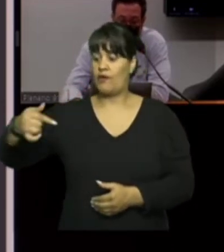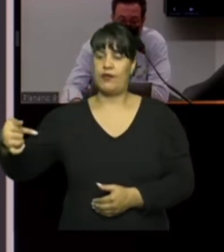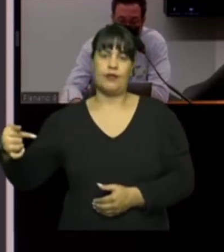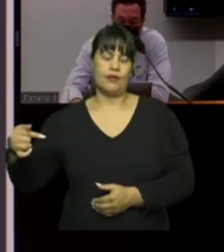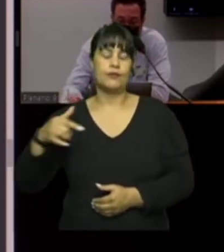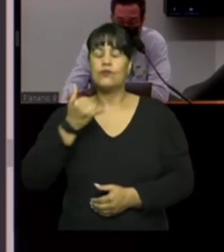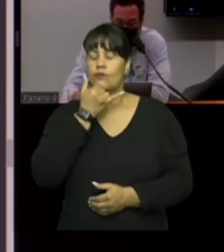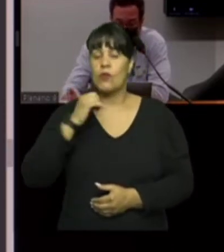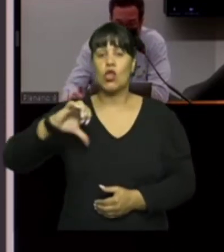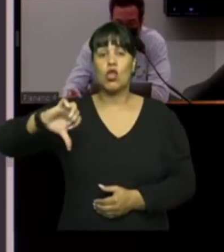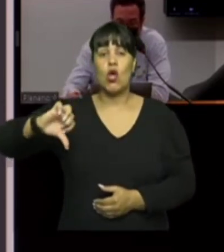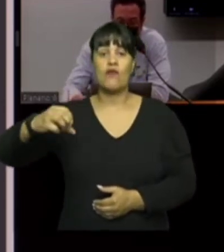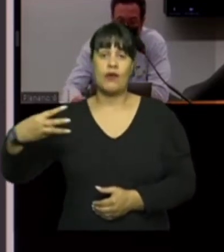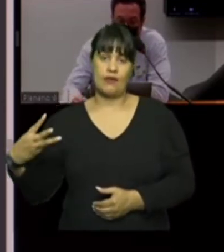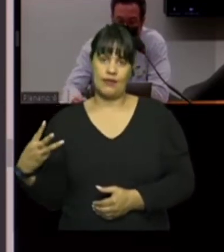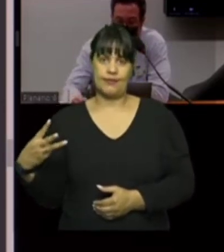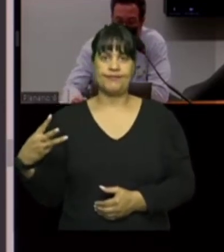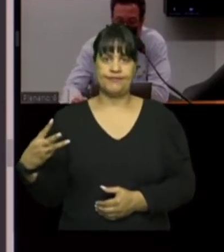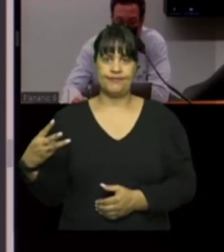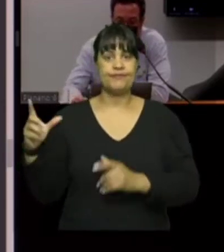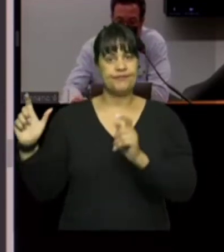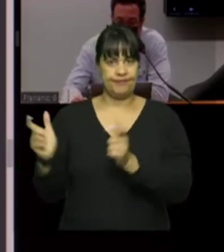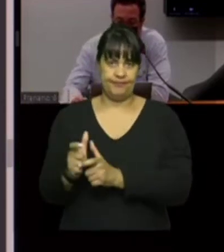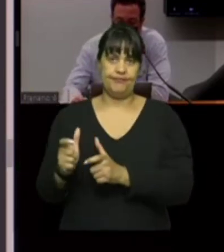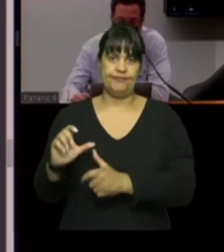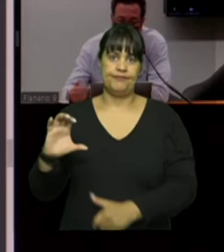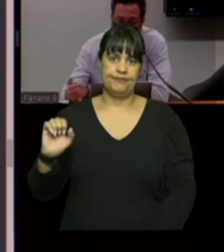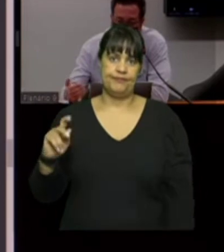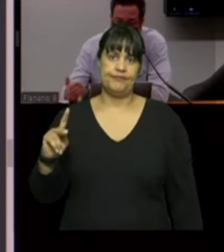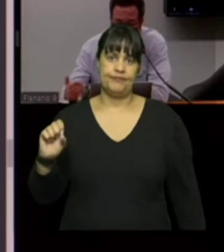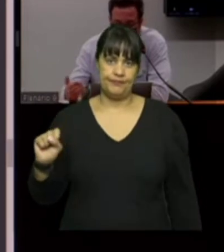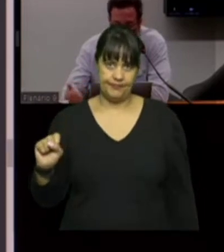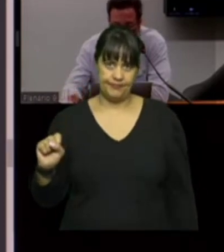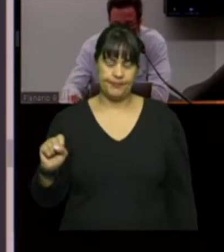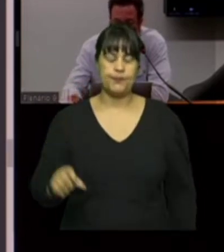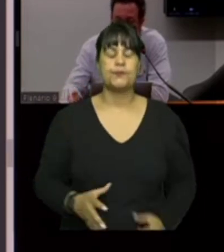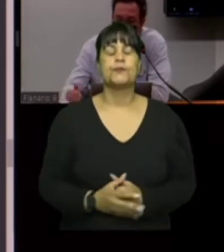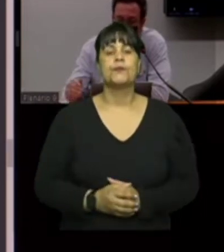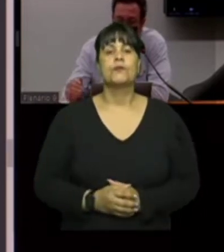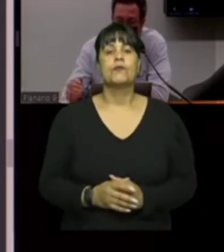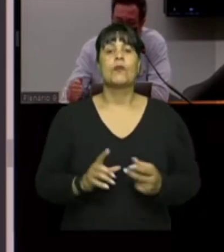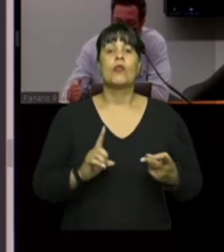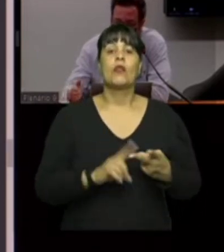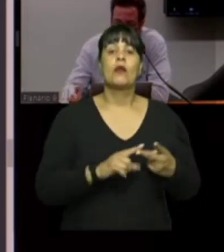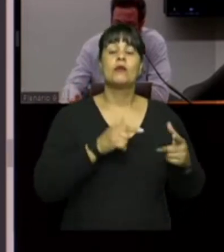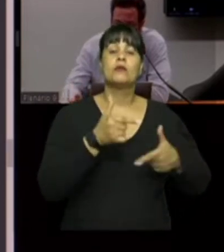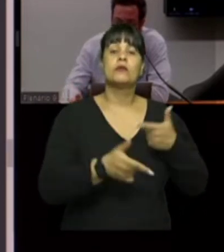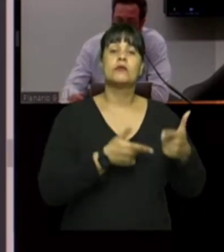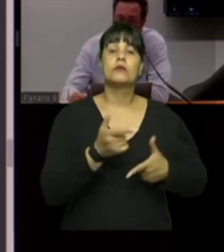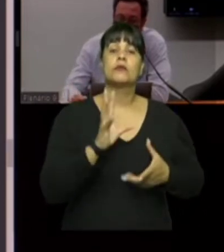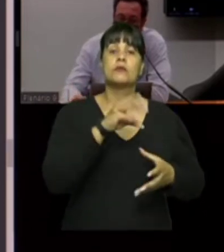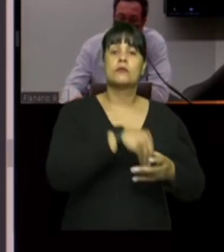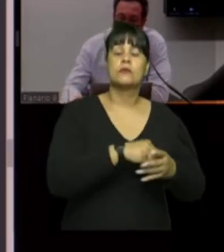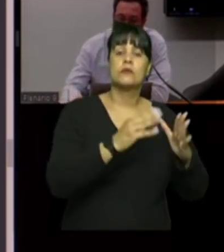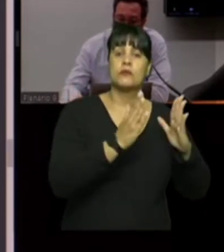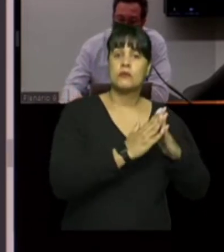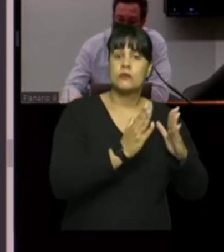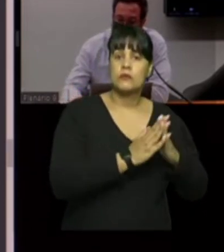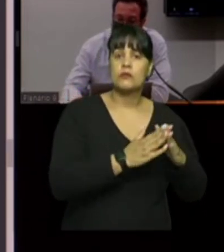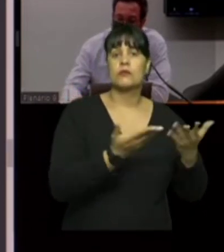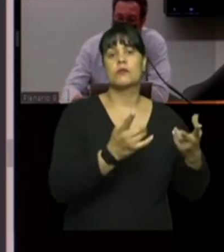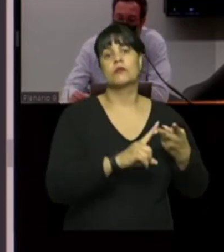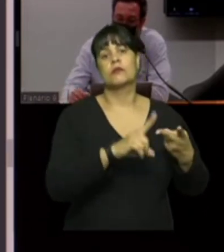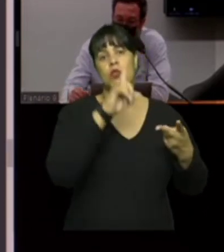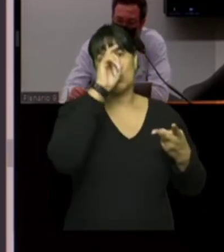7 CAPs na contabilização de CAPs no Brasil. Serviços residenciais terapêuticos, leitos em